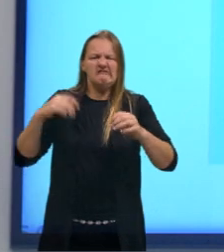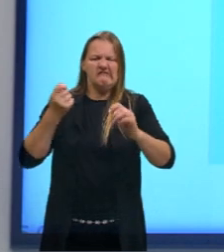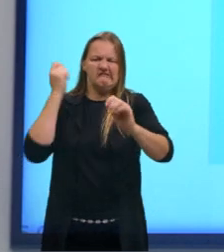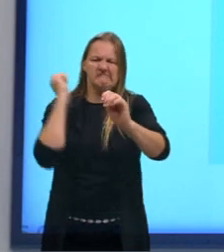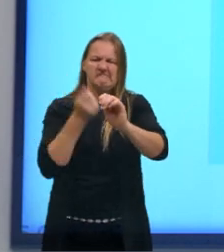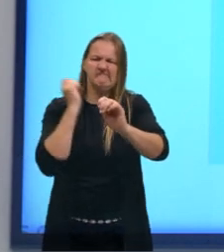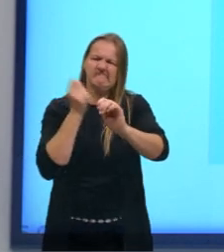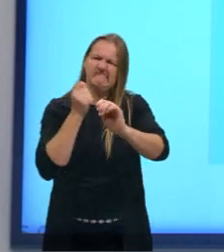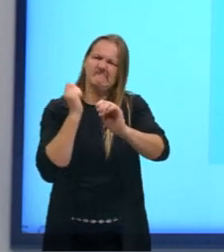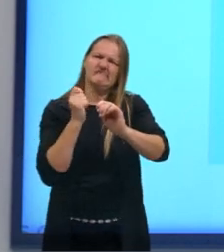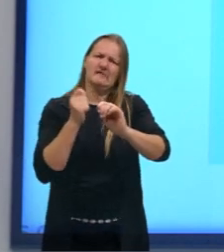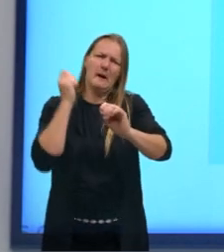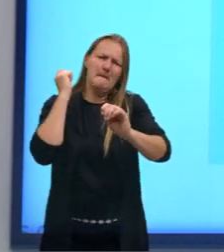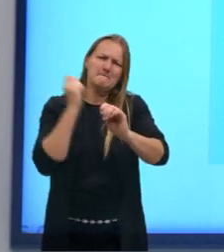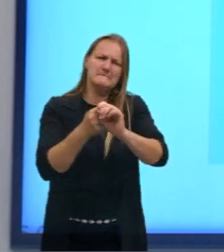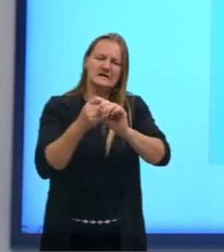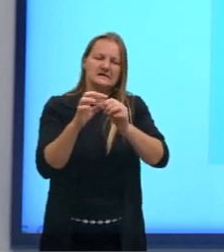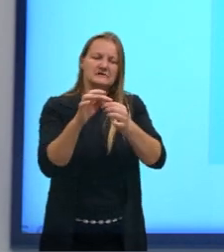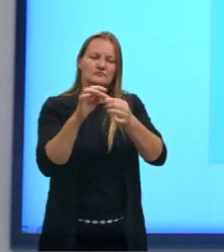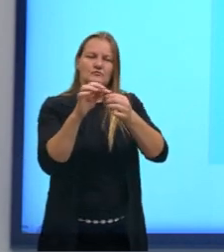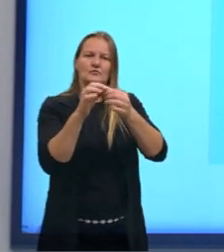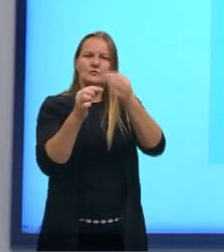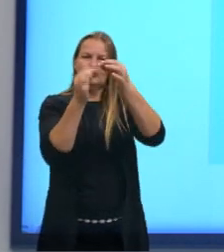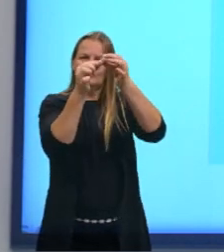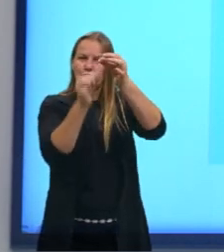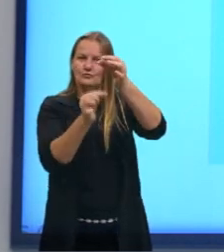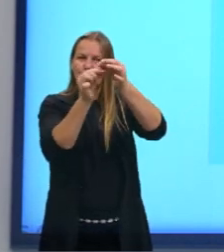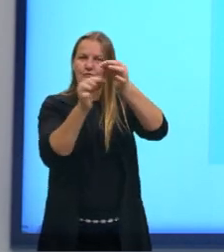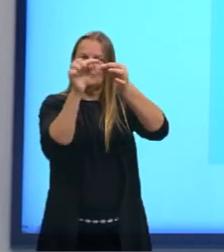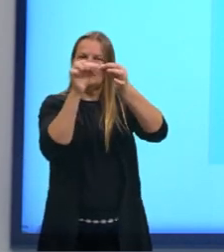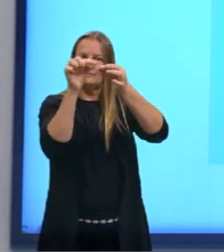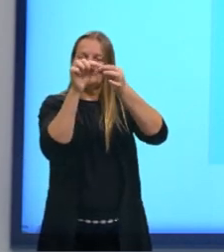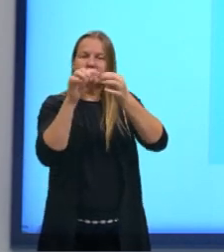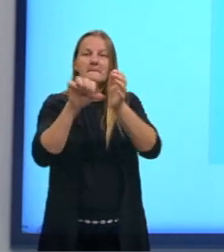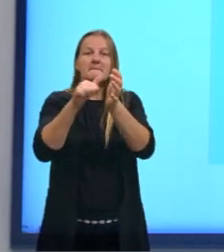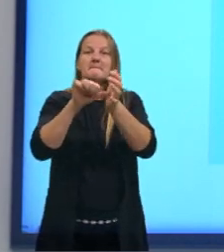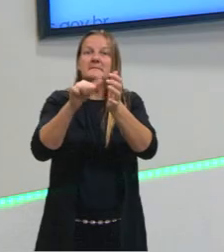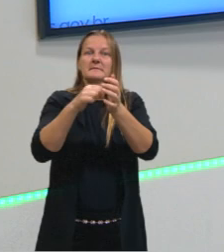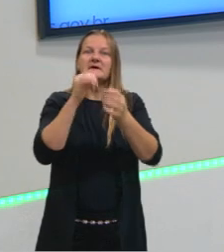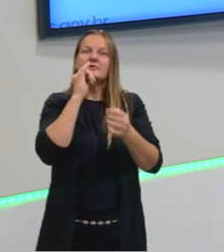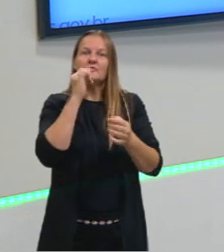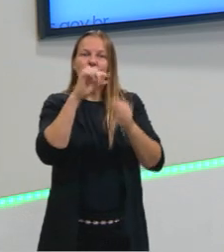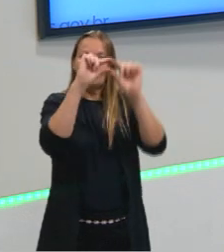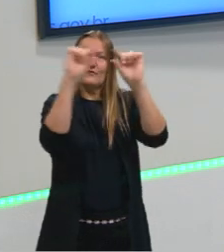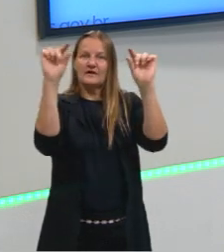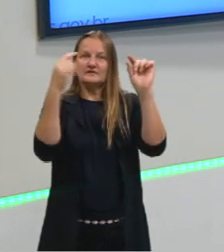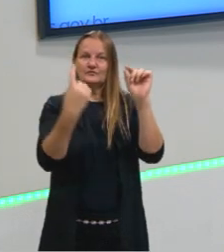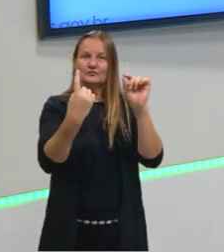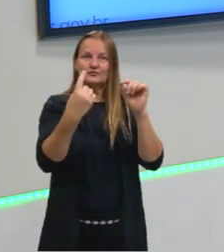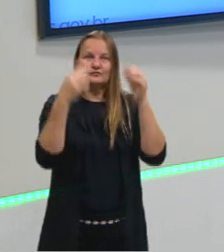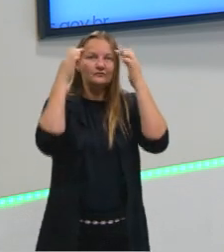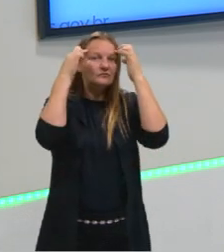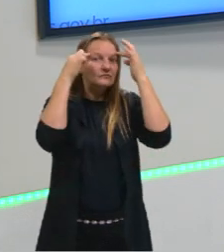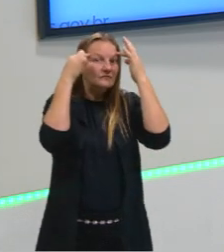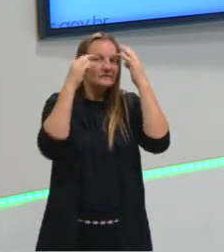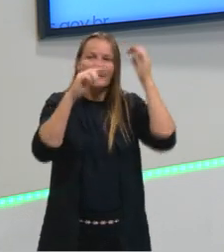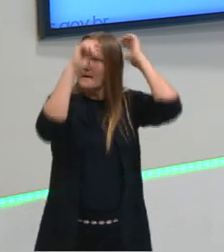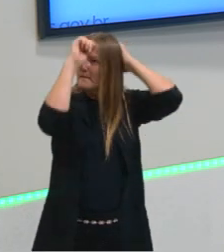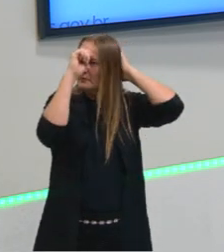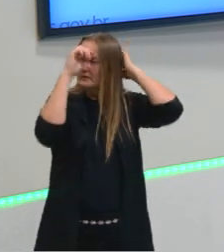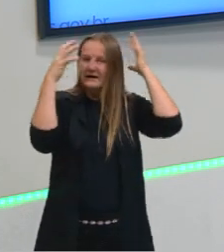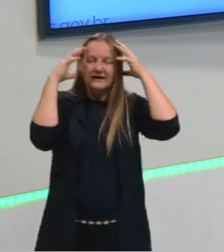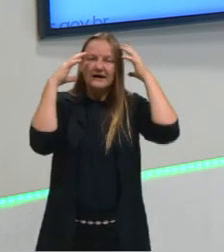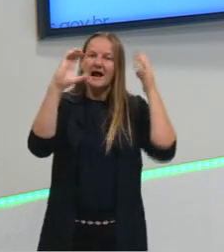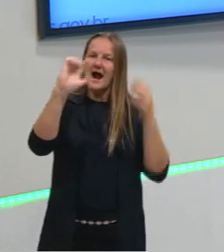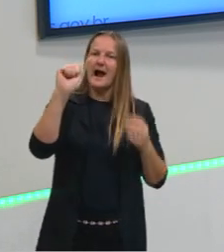prego no primeiro exemplo cabeça é parte do corpo né ele traz o boné na cabeça então ali a gente tem parte